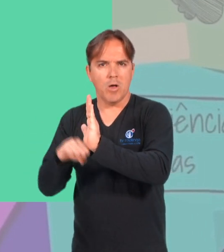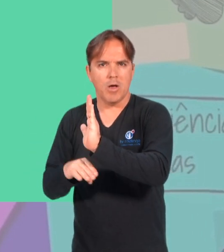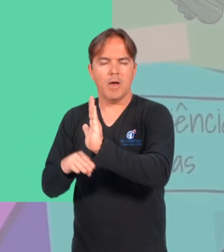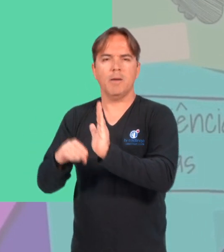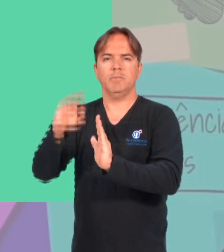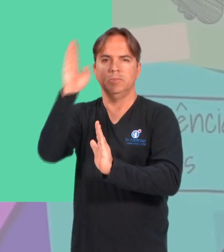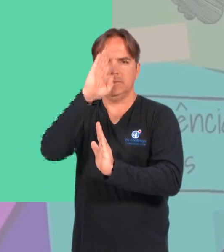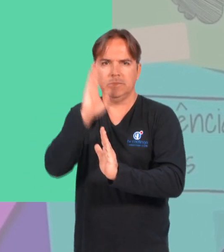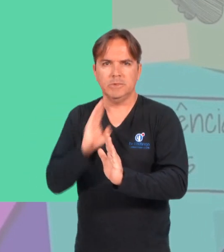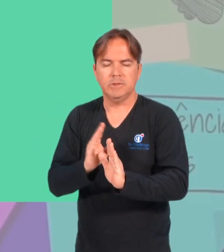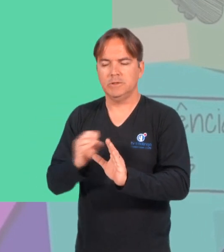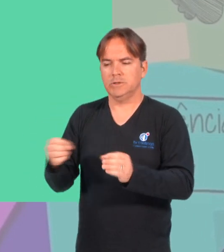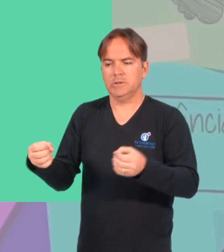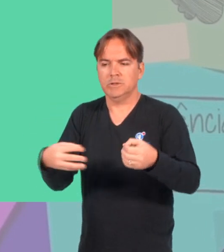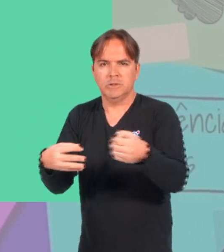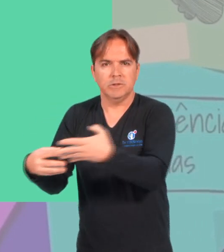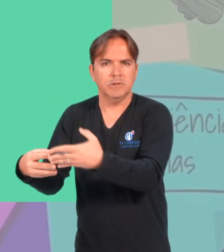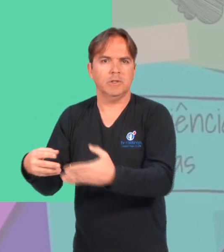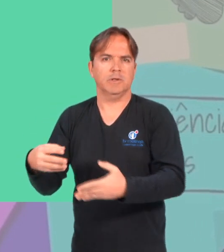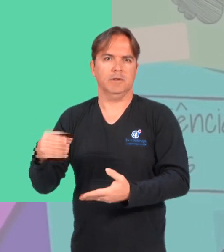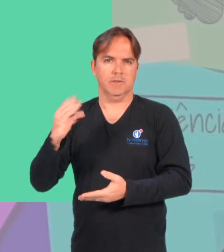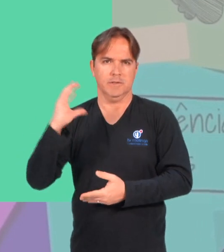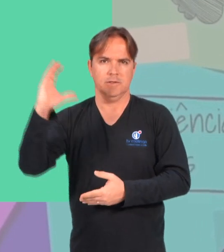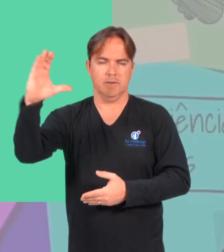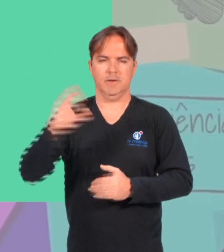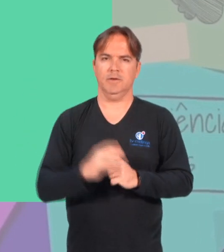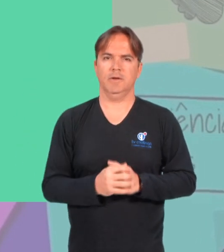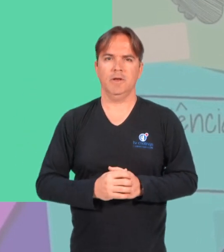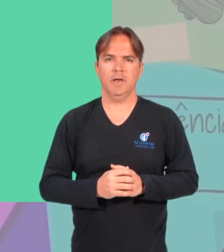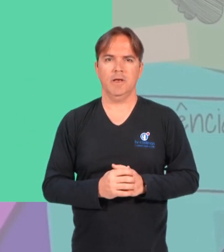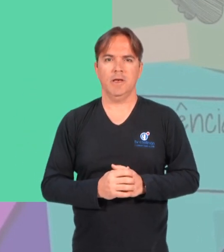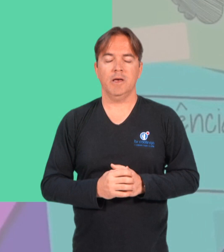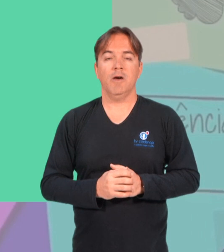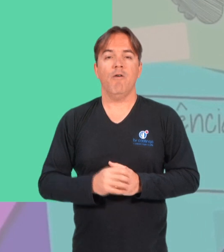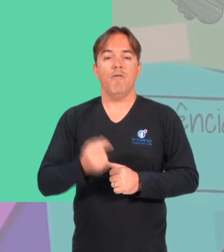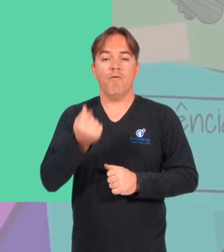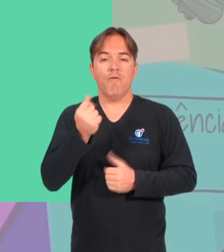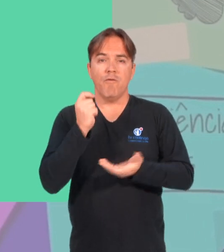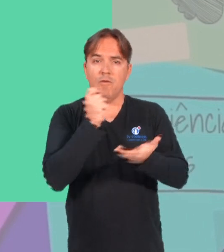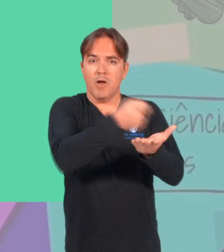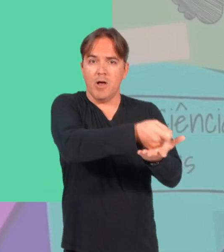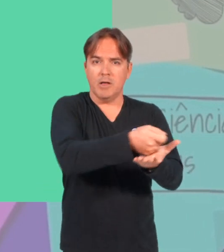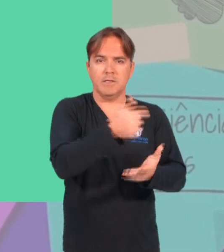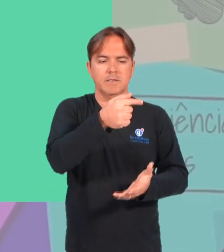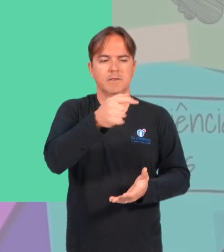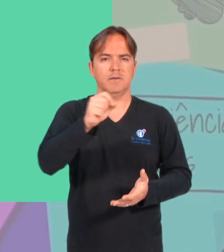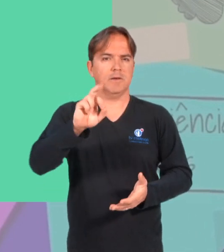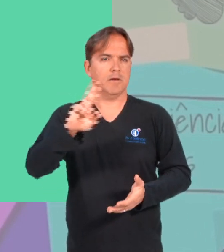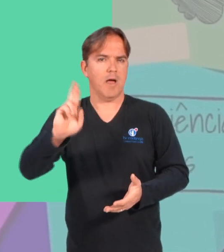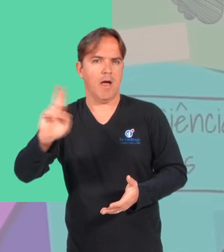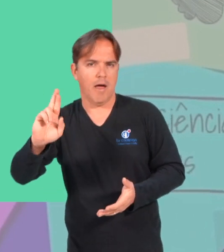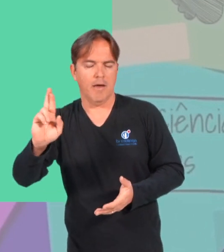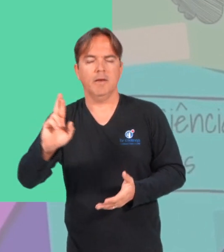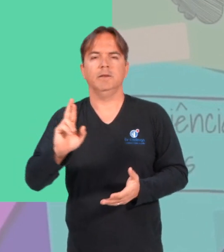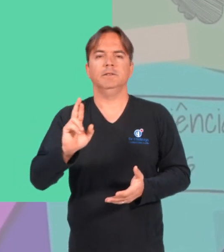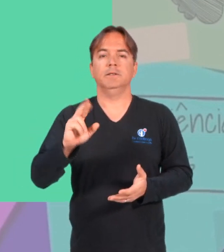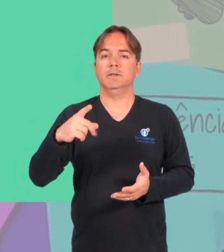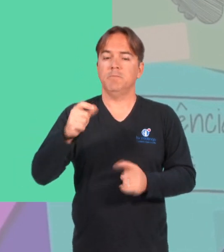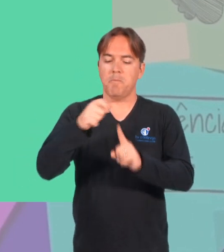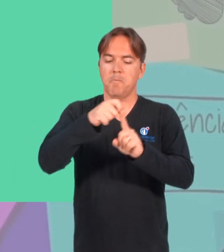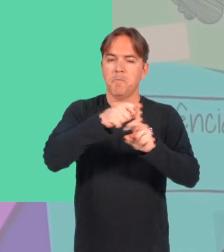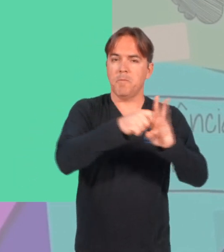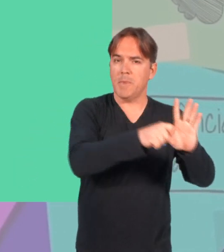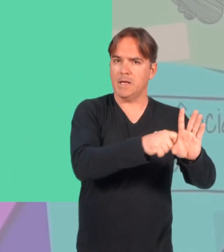de Voluntários de Iniciação Científica. O valor da bolsa é de R$ 700, com duração de